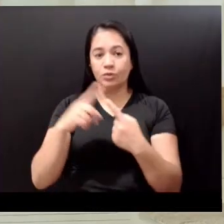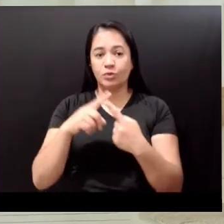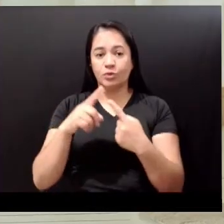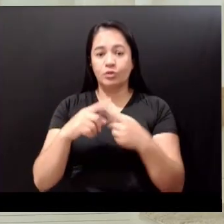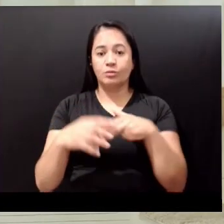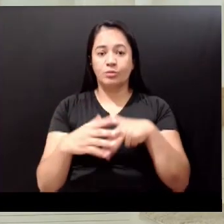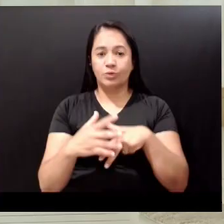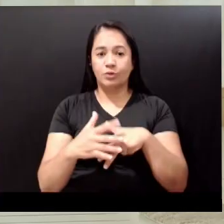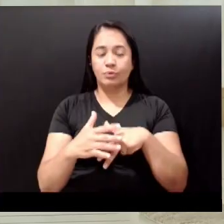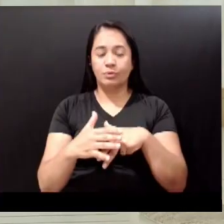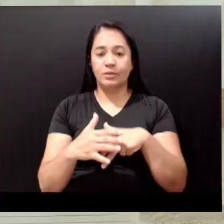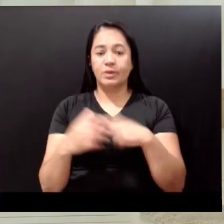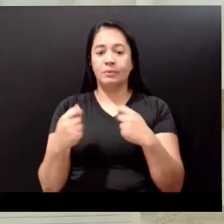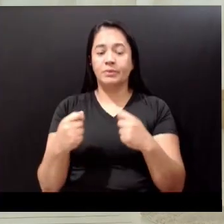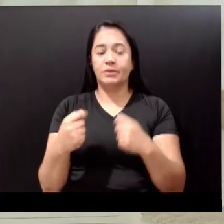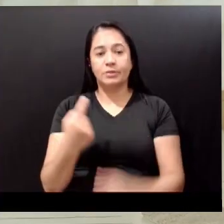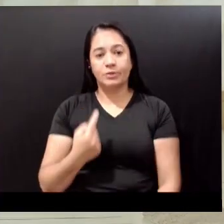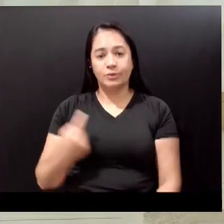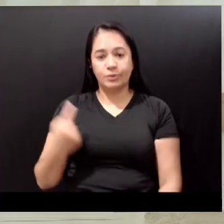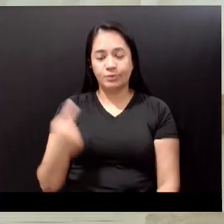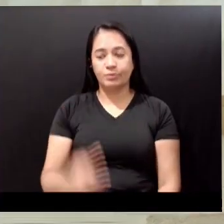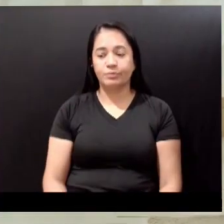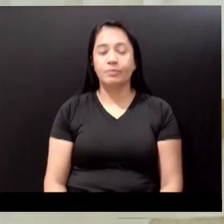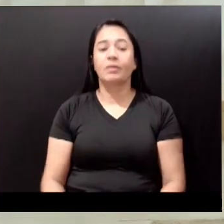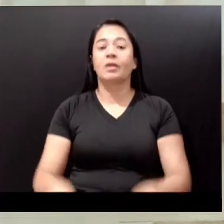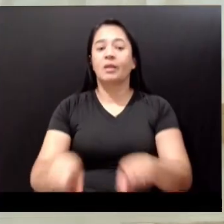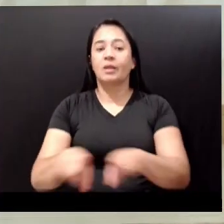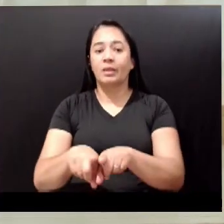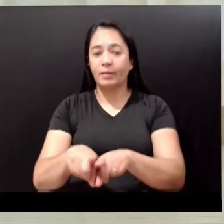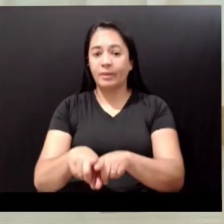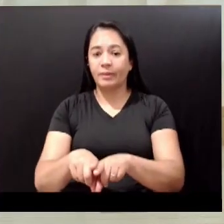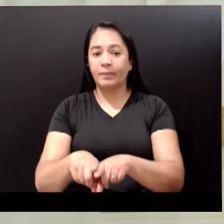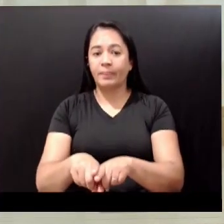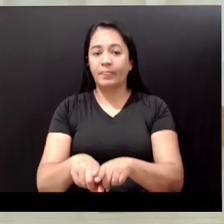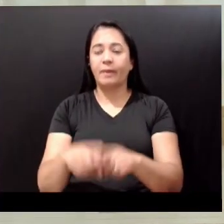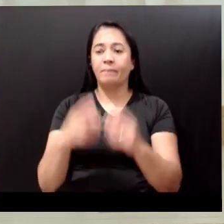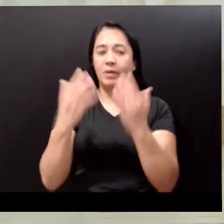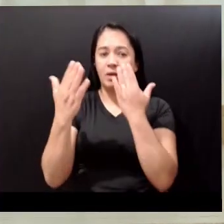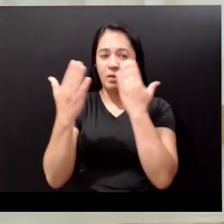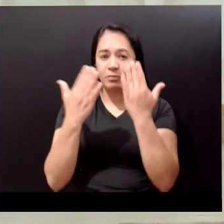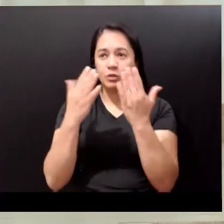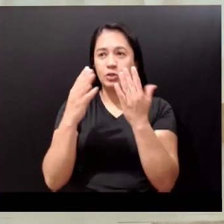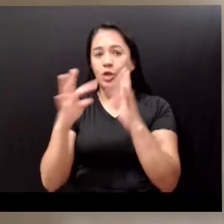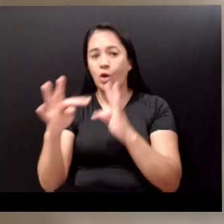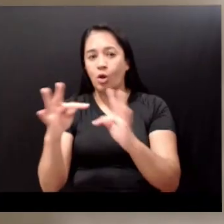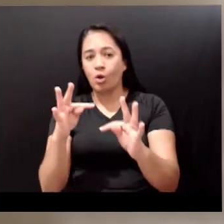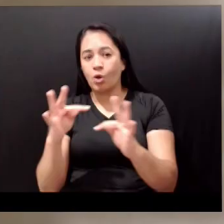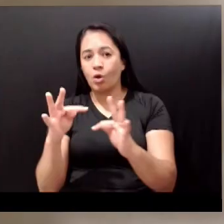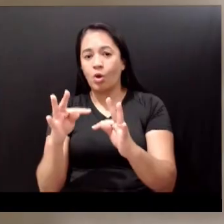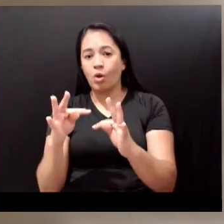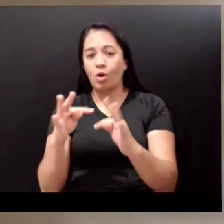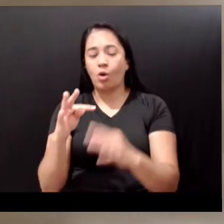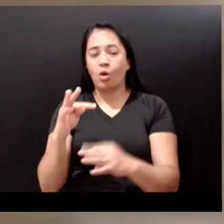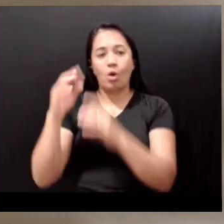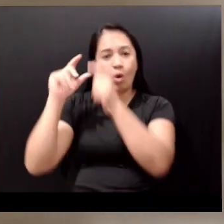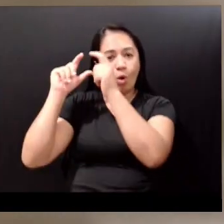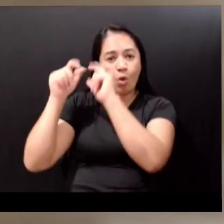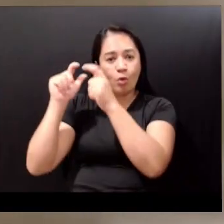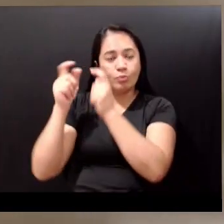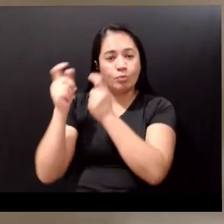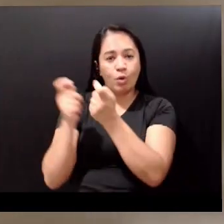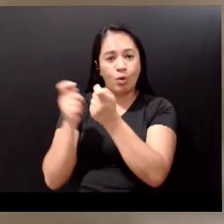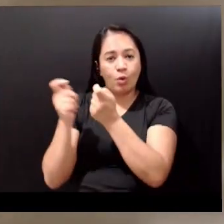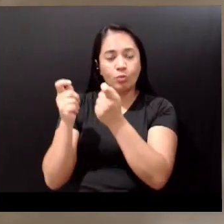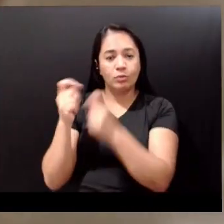aquele paciente naquele momento. Então, ela deve ser individualizada. Também a psicoterapia, aí terapias cognitivas